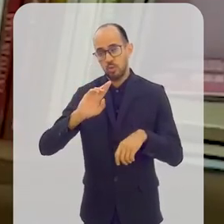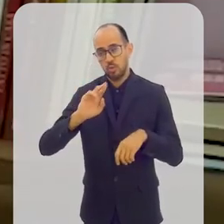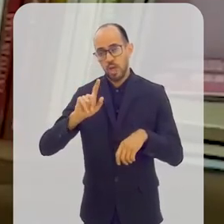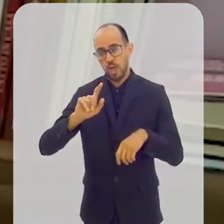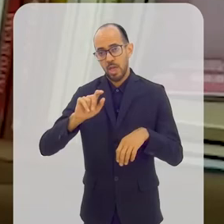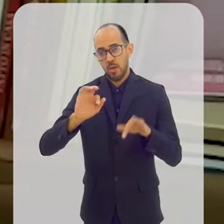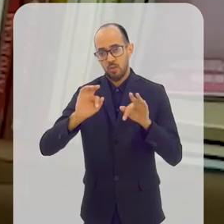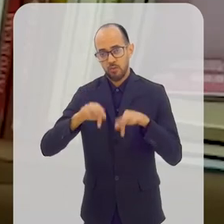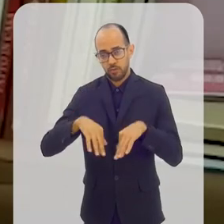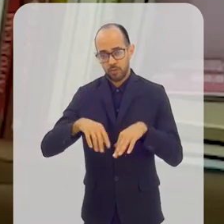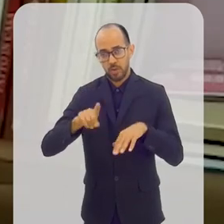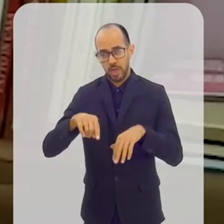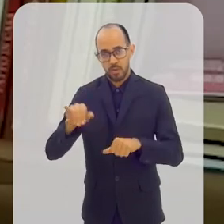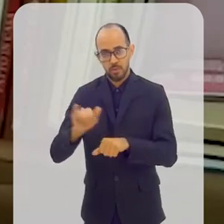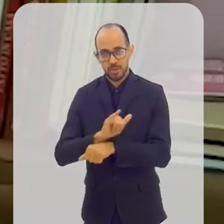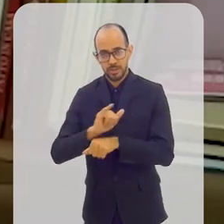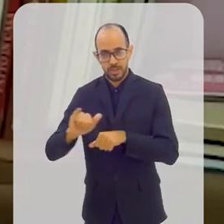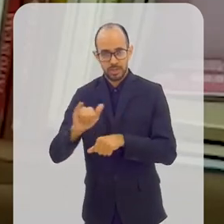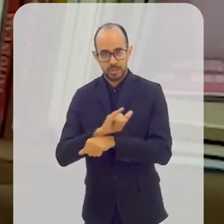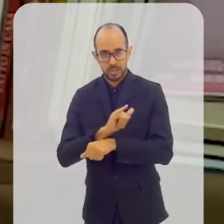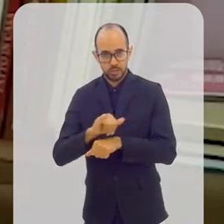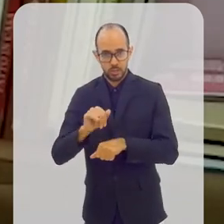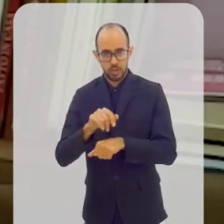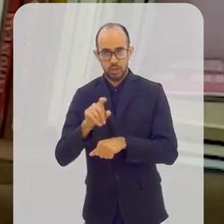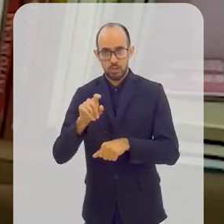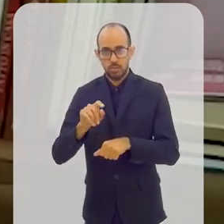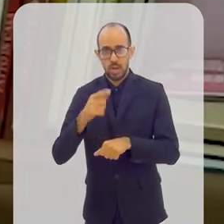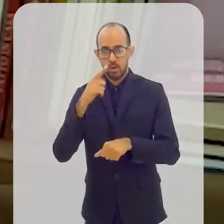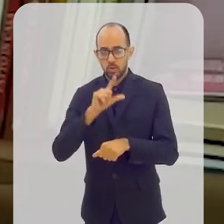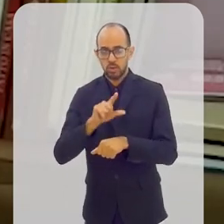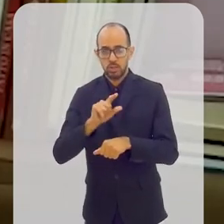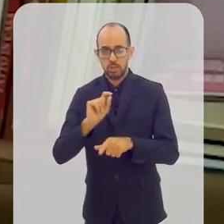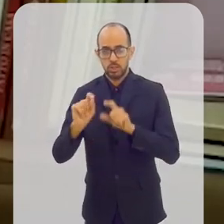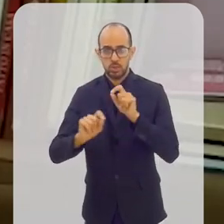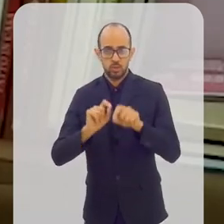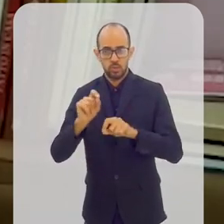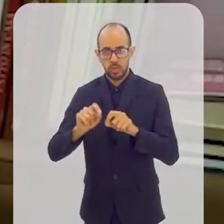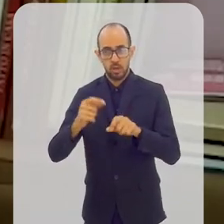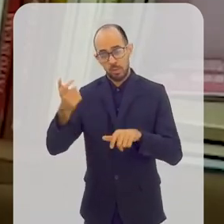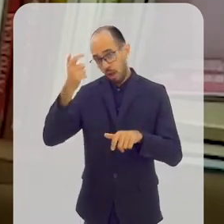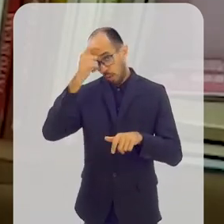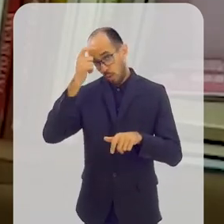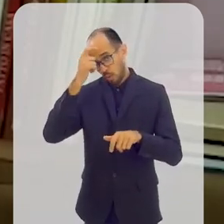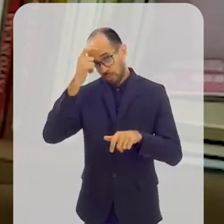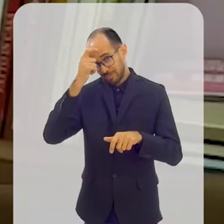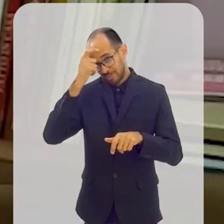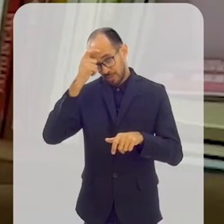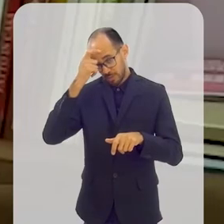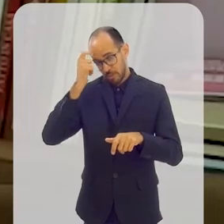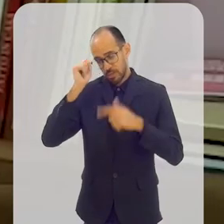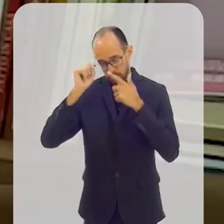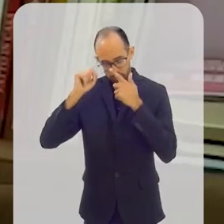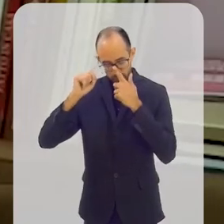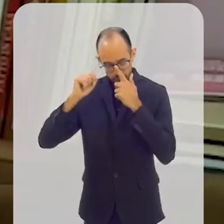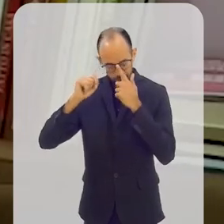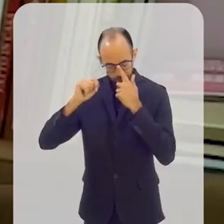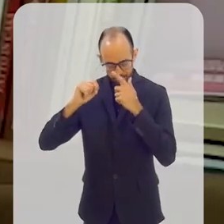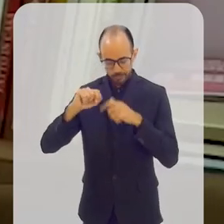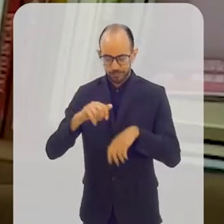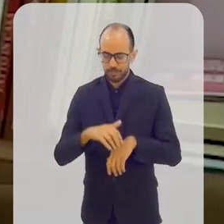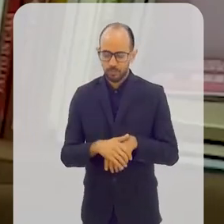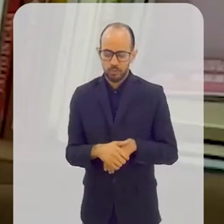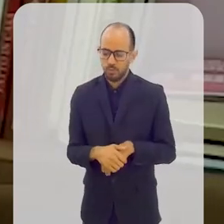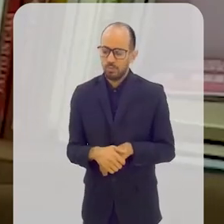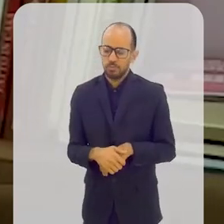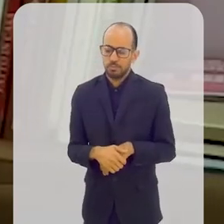era um fim, mas era um meio, era um instrumento para você alcançar uma consciência ou para você implementar